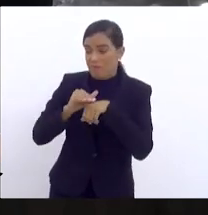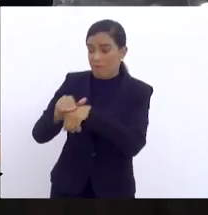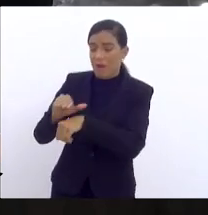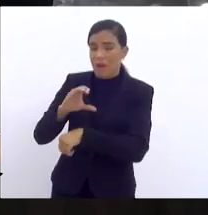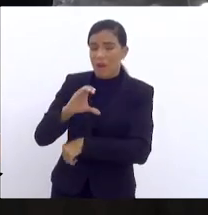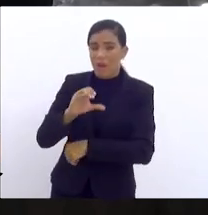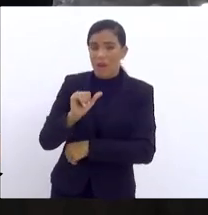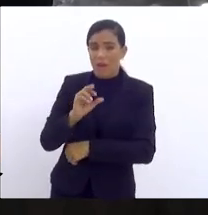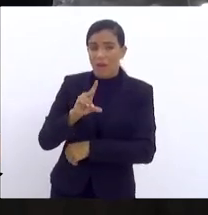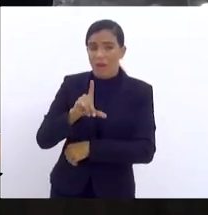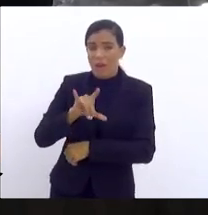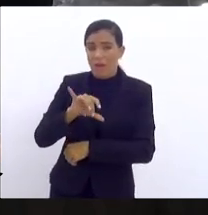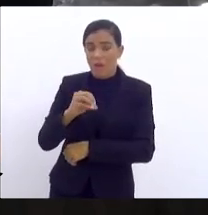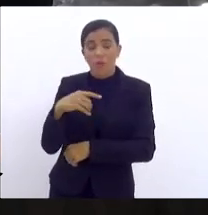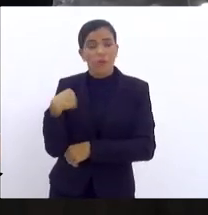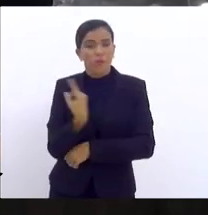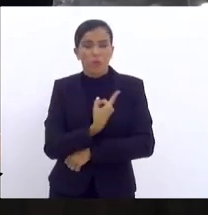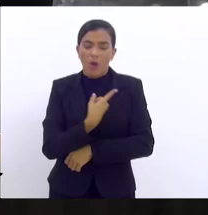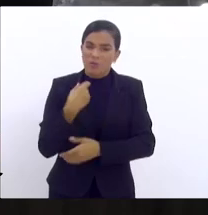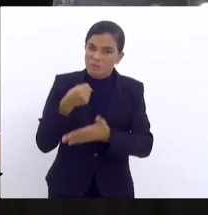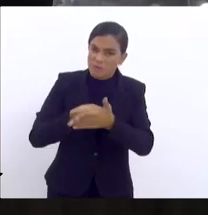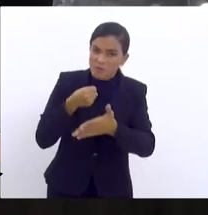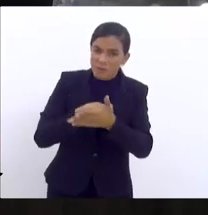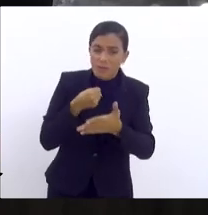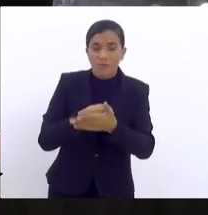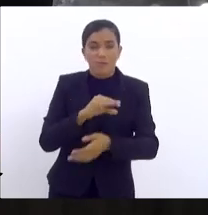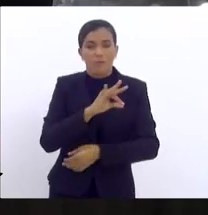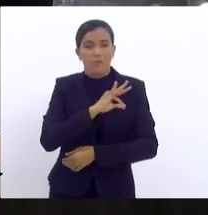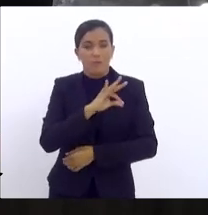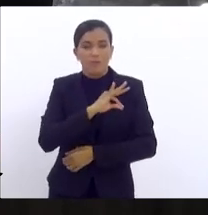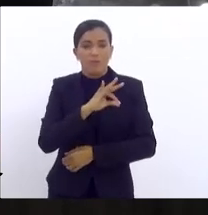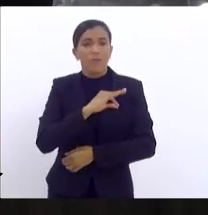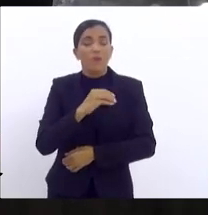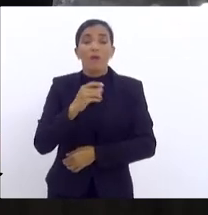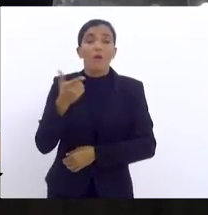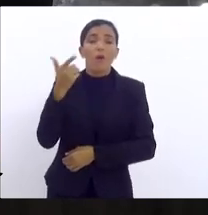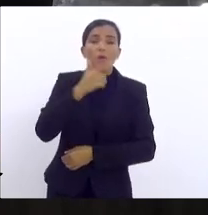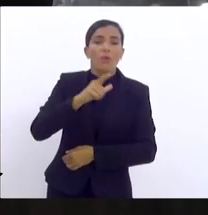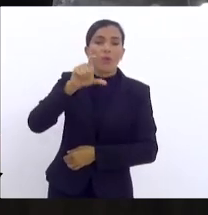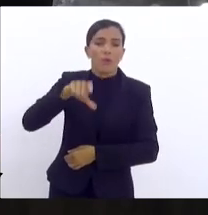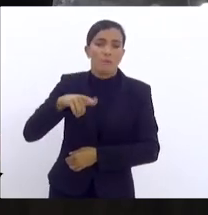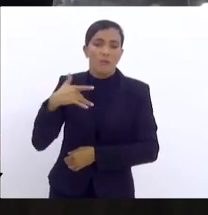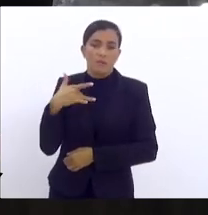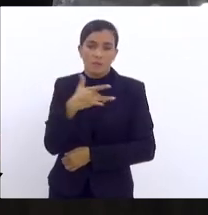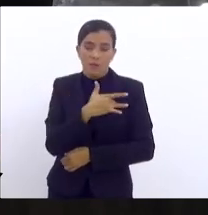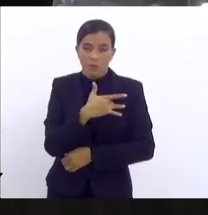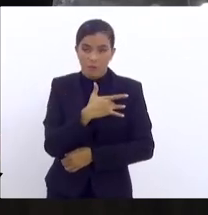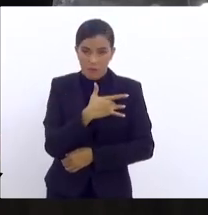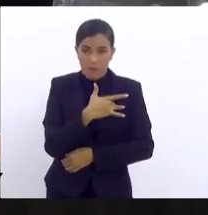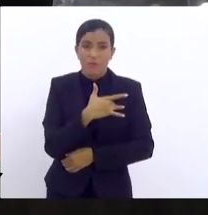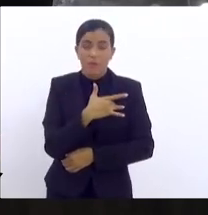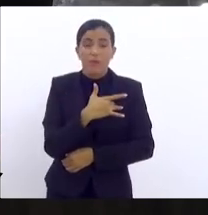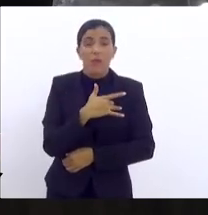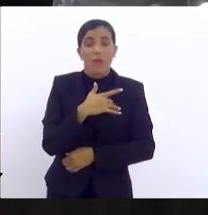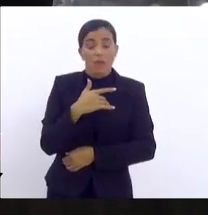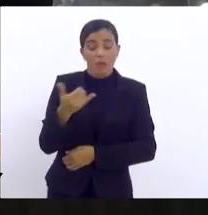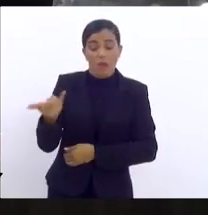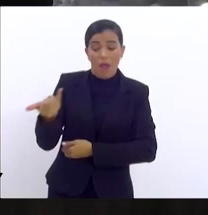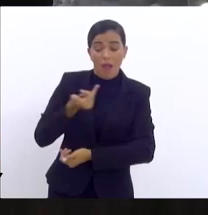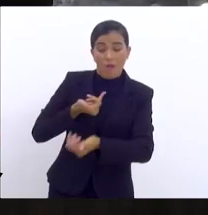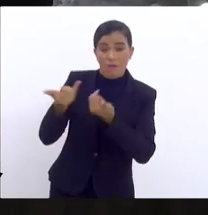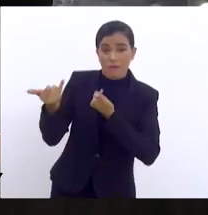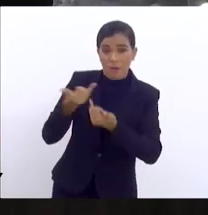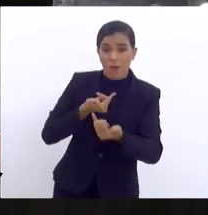a gente vem brigando Para para que o policial tenha plano de saúde e a informação que eu tive até da PM que